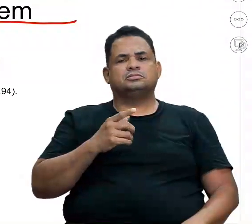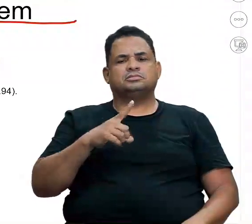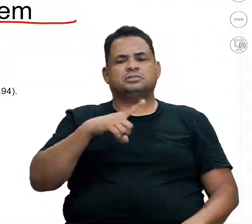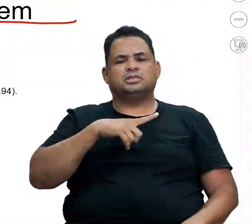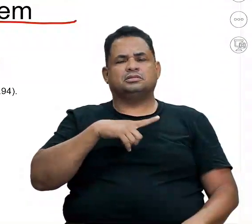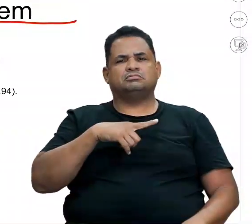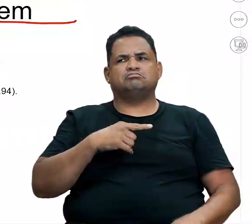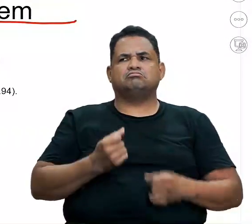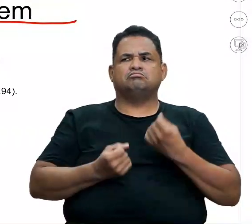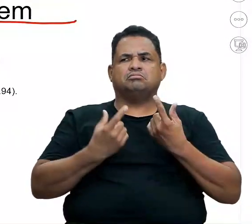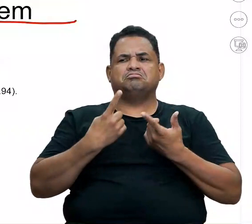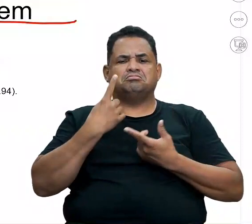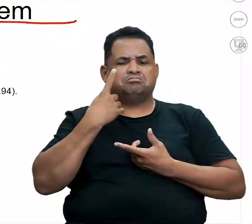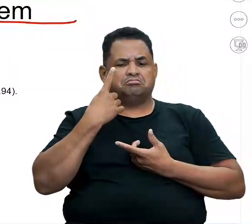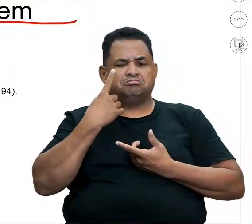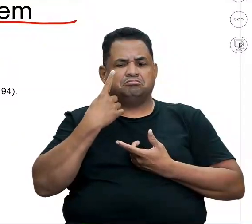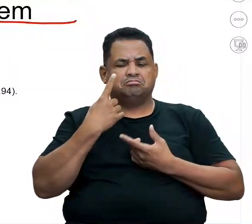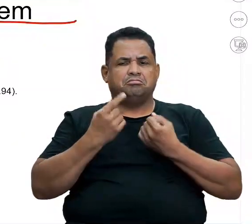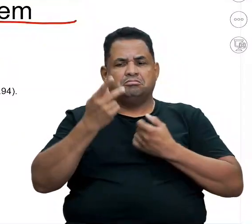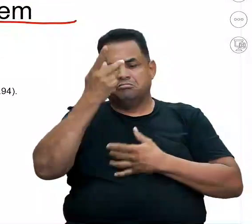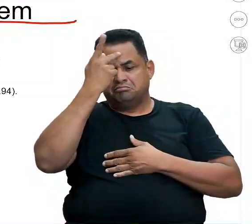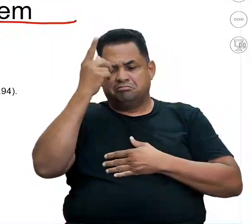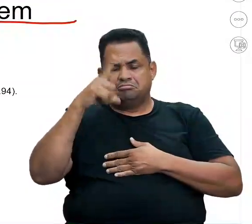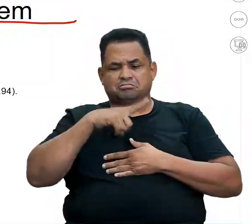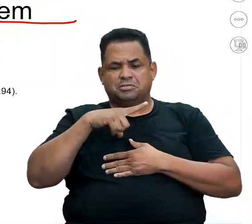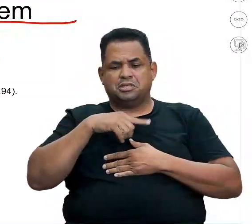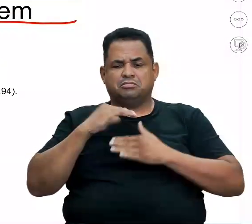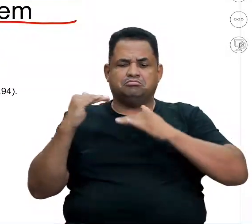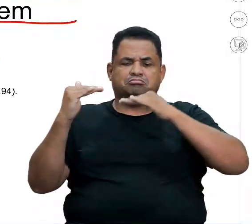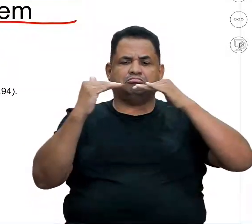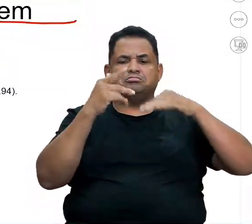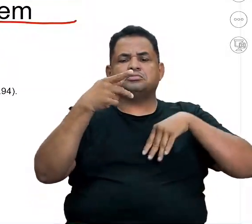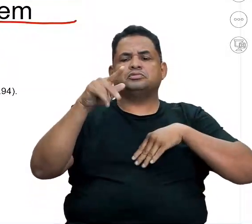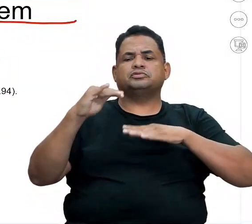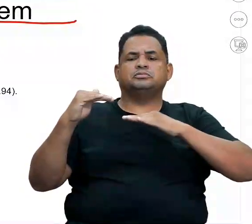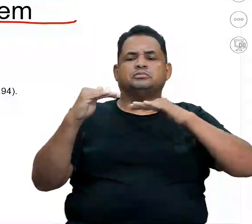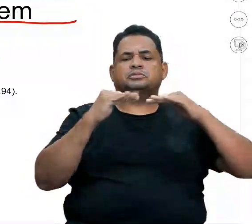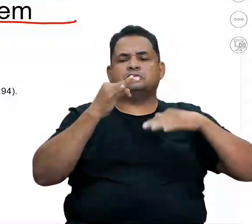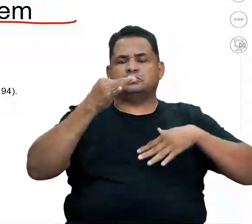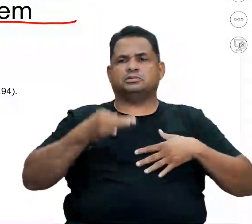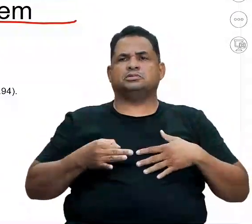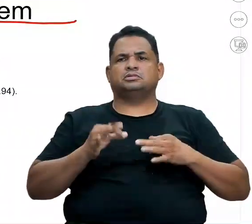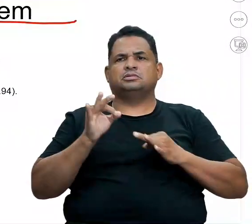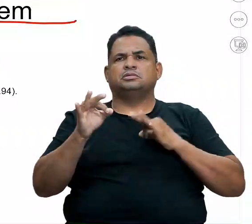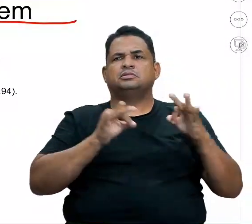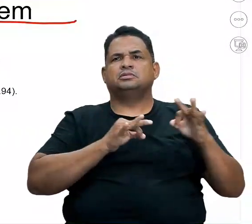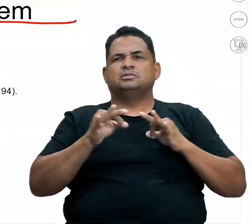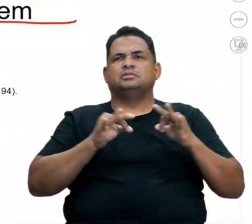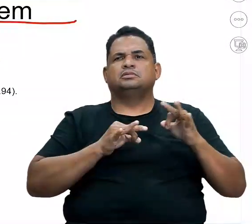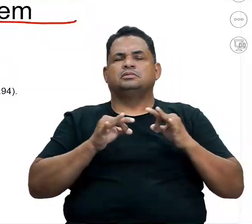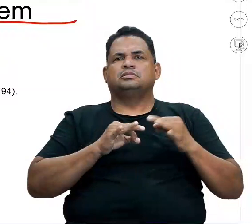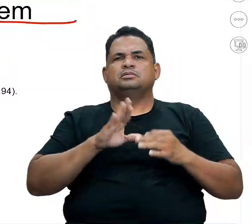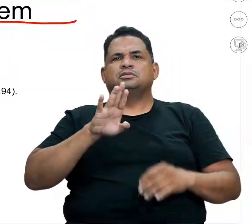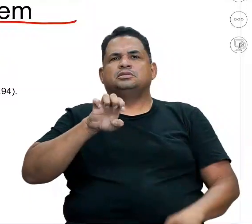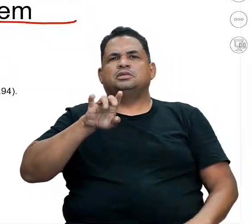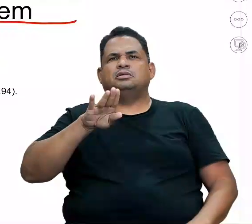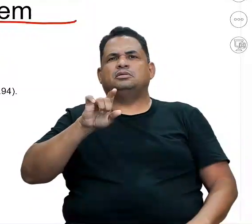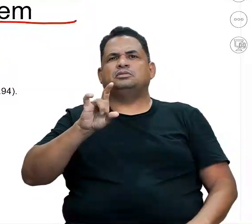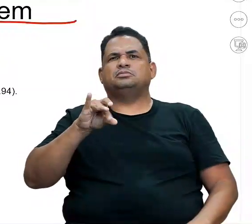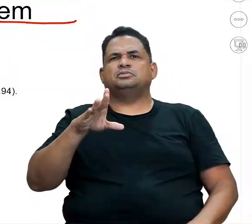que tem uma visão, que tem um padrão e que acha que o seu padrão é correto e vai criando esses estereótipos,